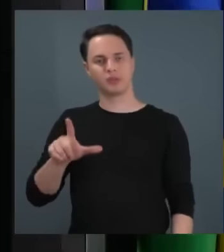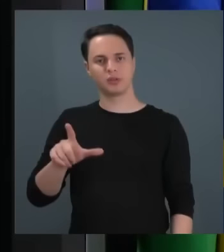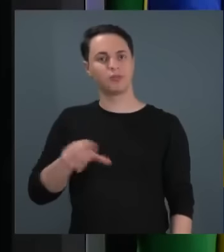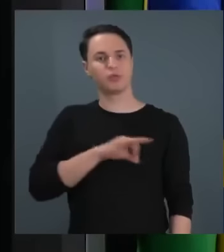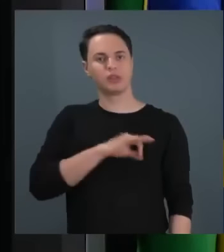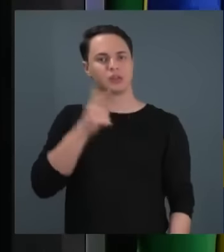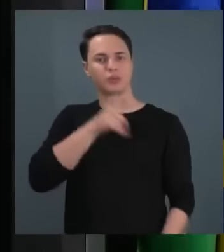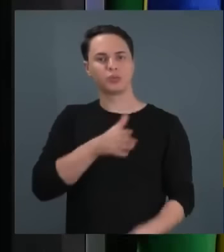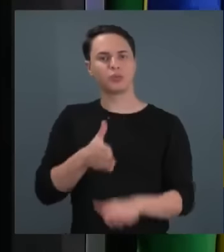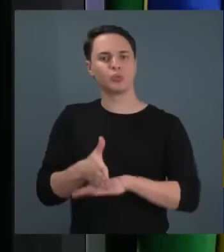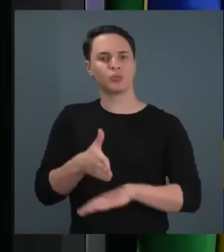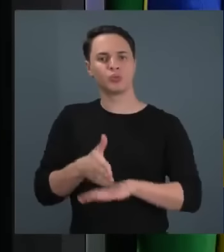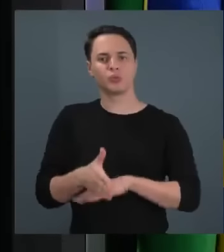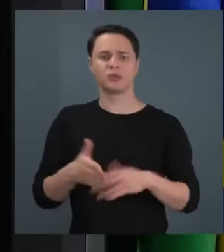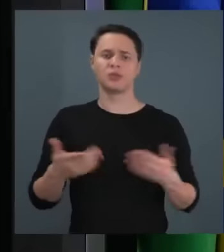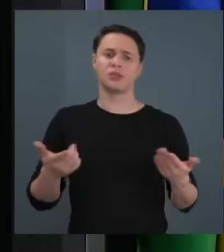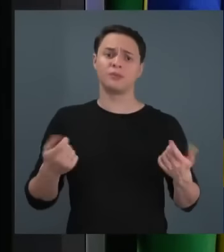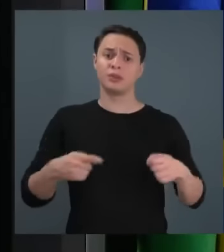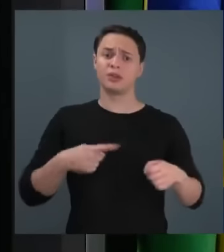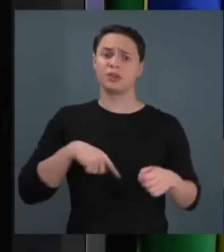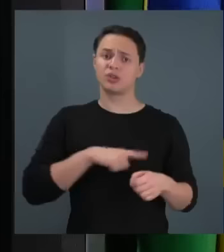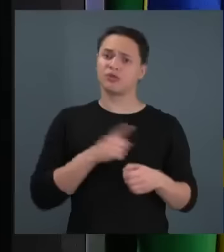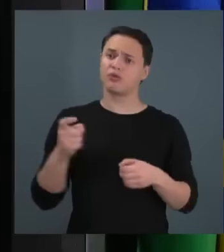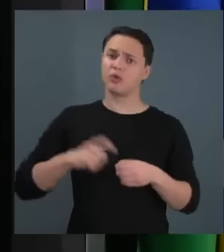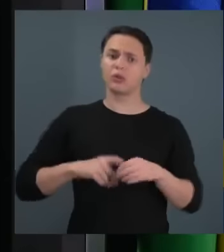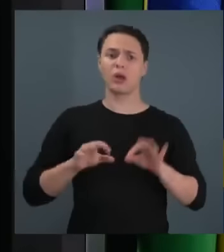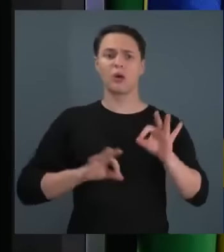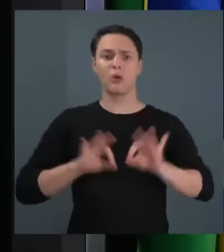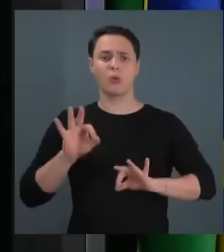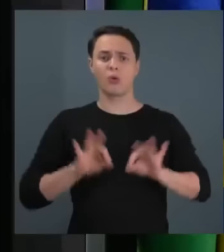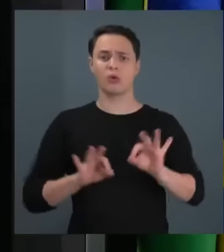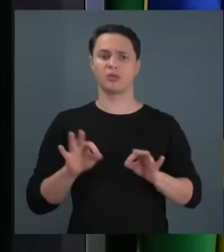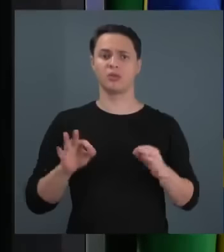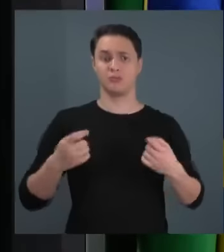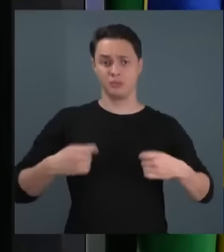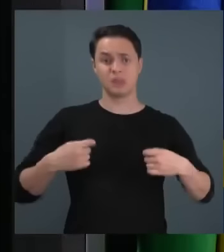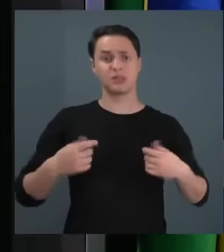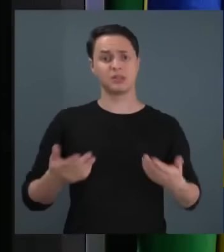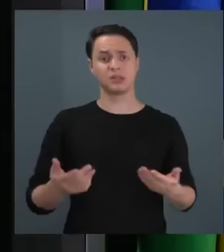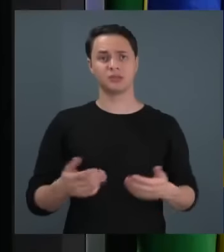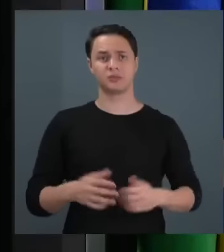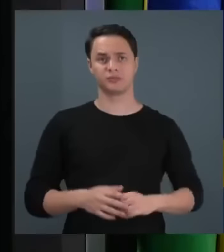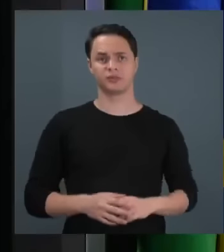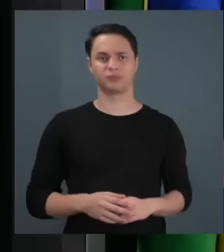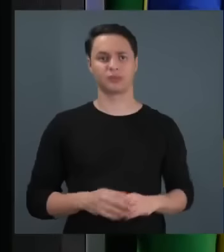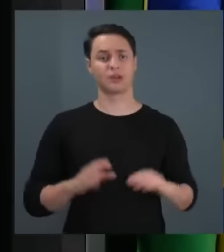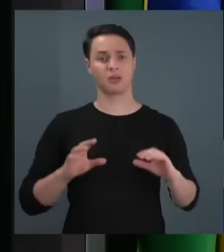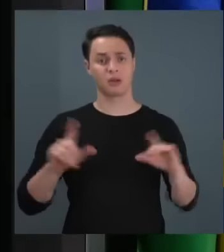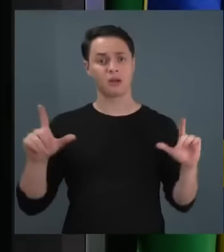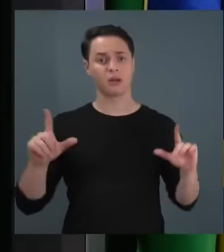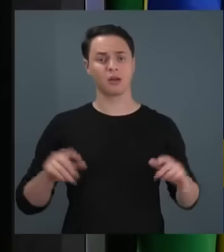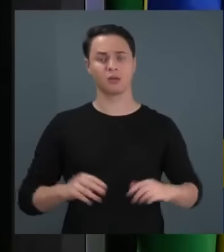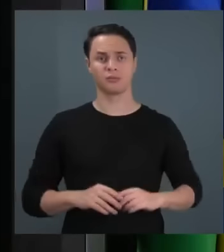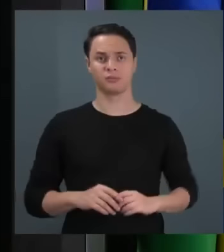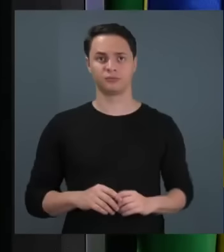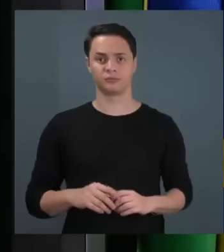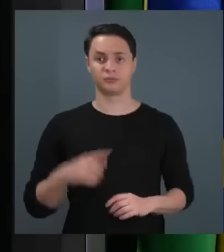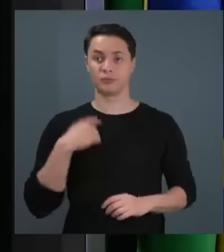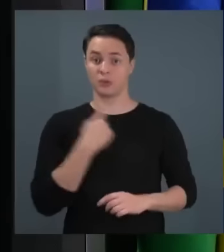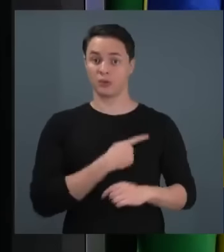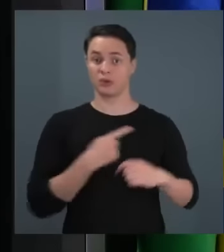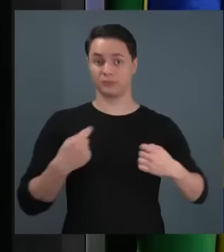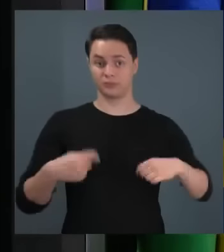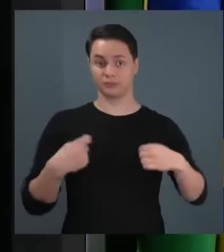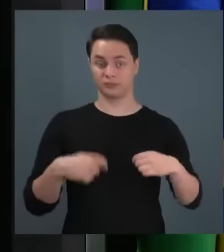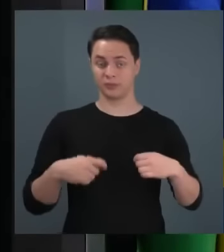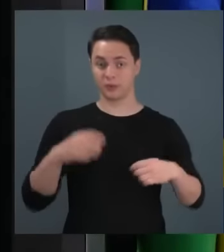décadas. Tem que ser retomado. Tem que ser retomado. Claro. Nós precisamos,